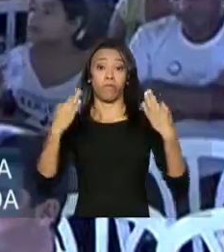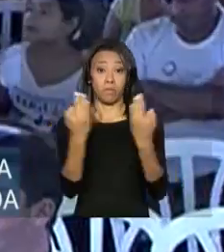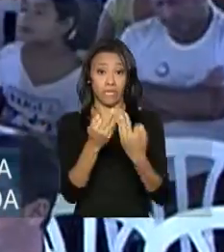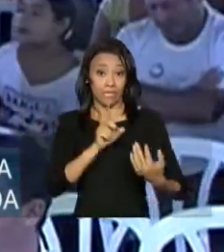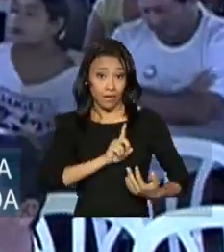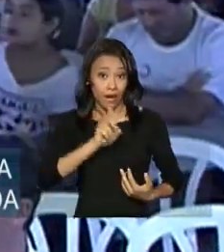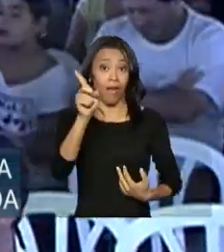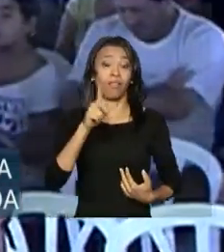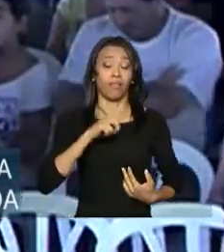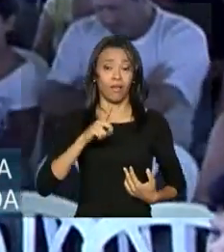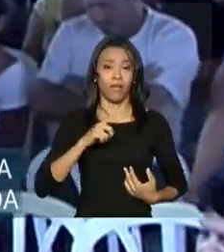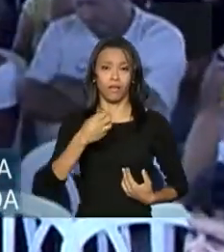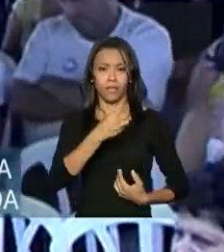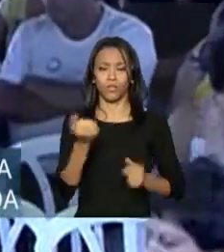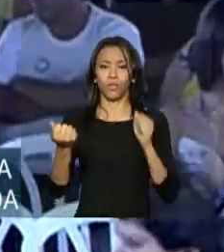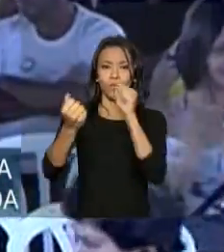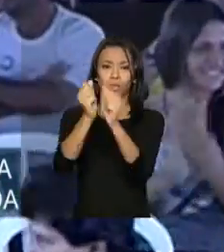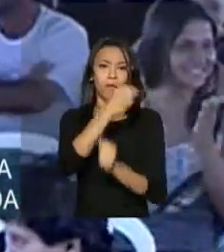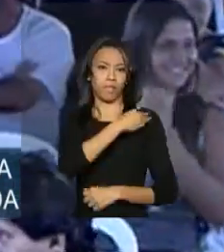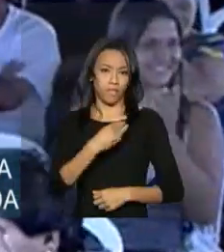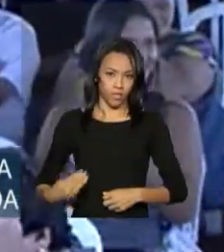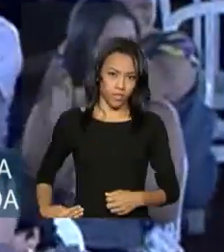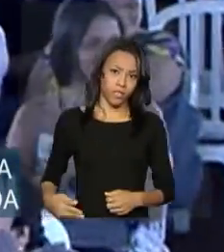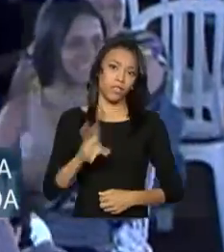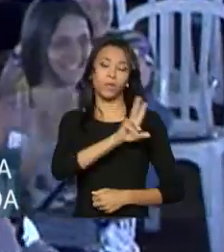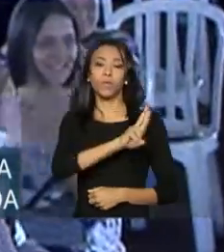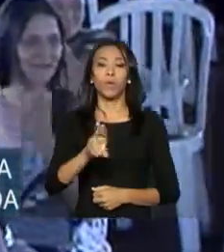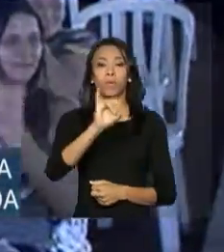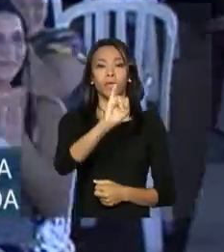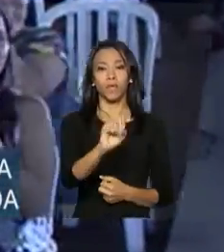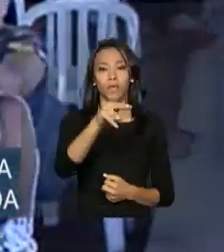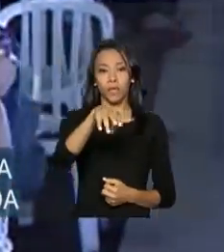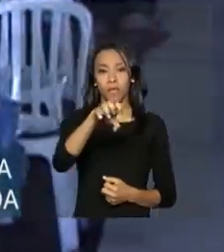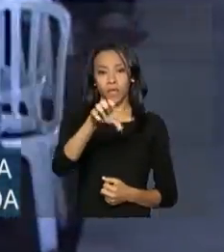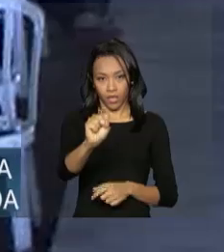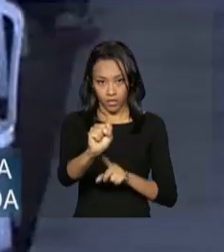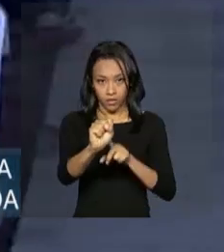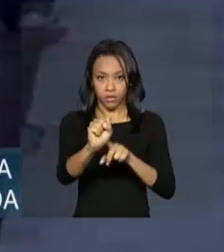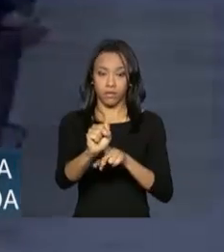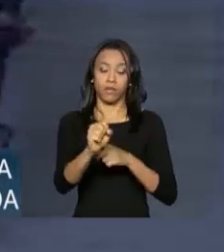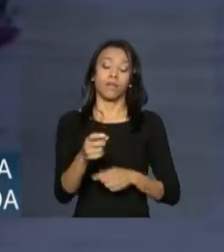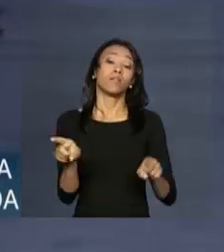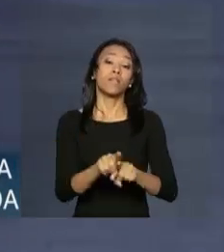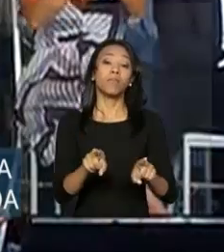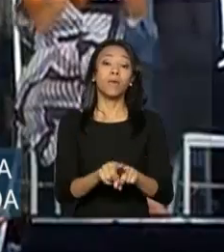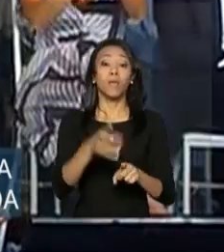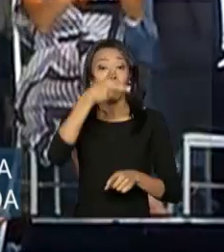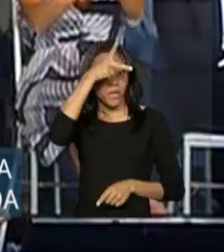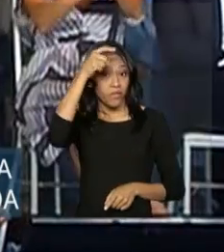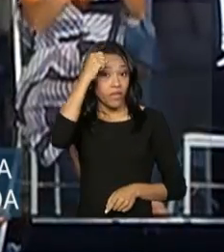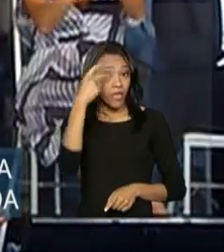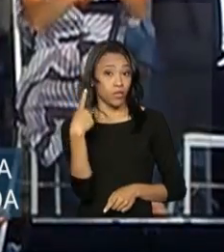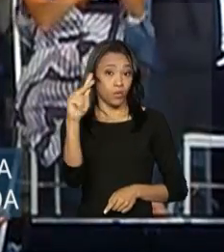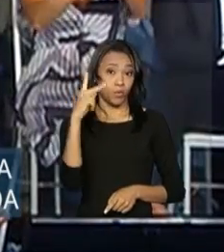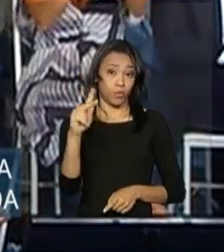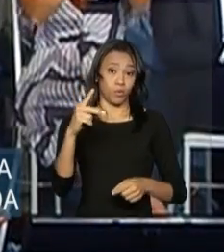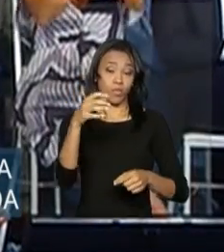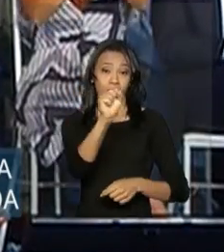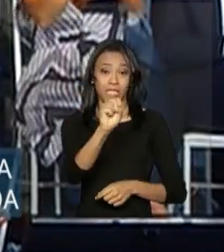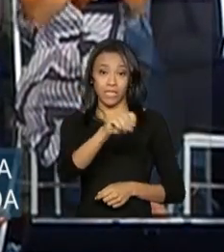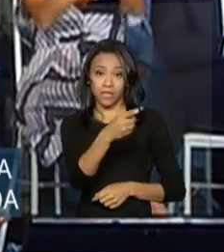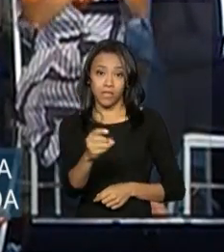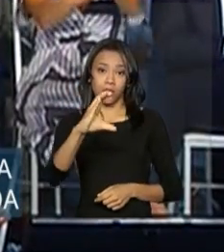a ministra Inês Magalhães das Cidades, o prefeito de São Carlos, Paulo